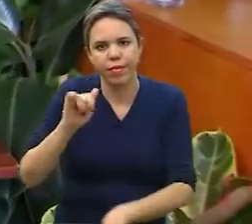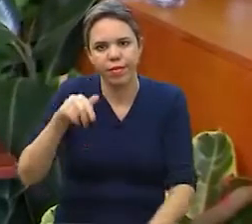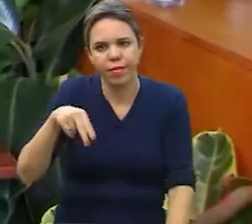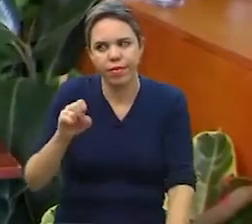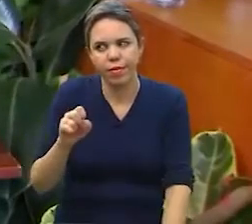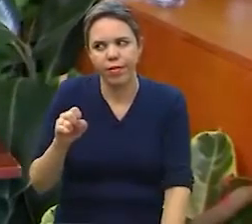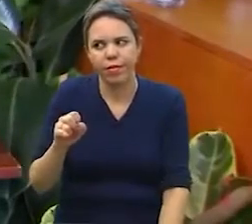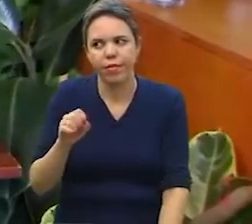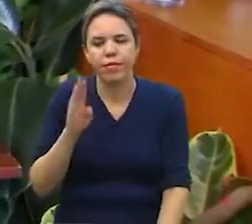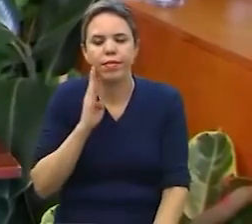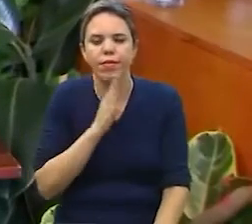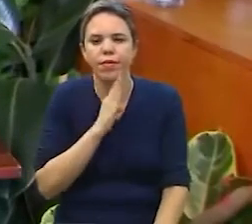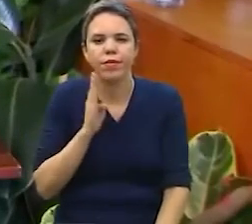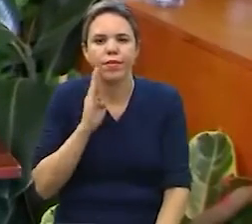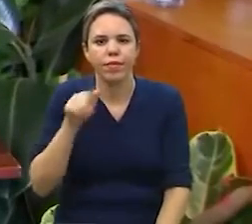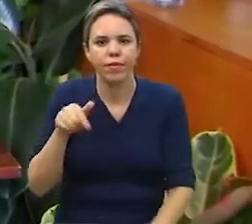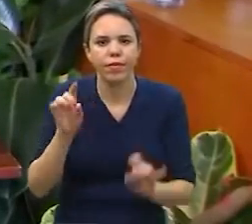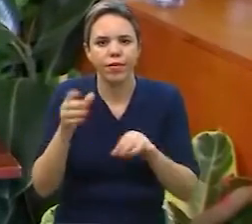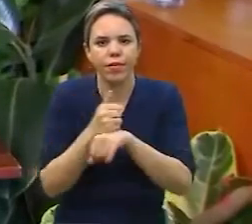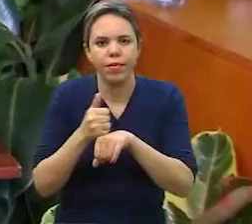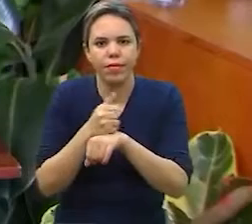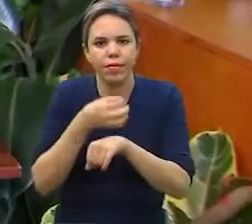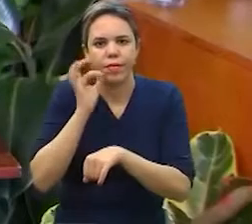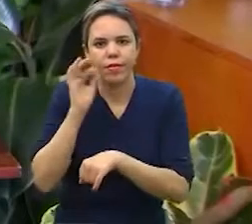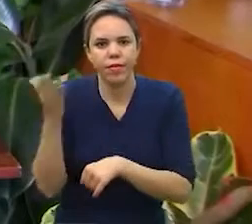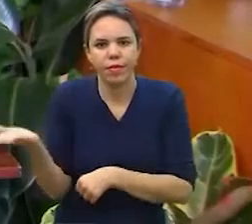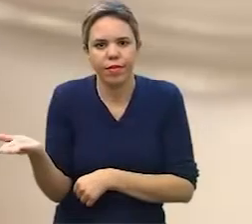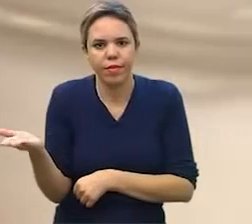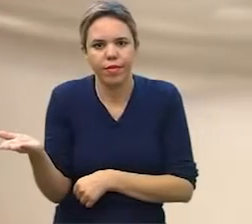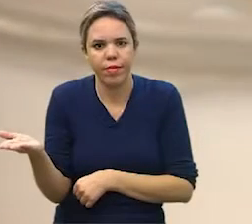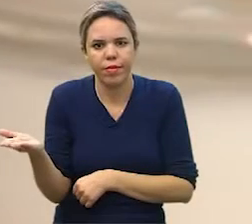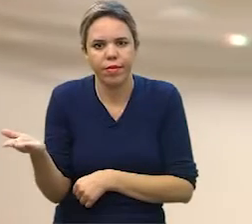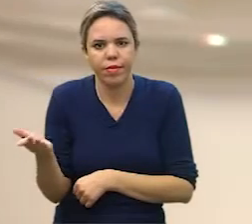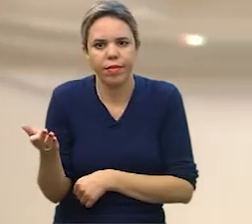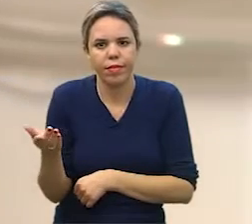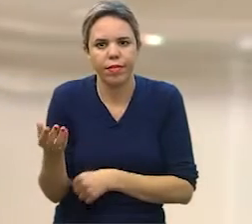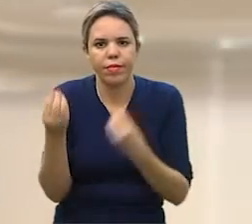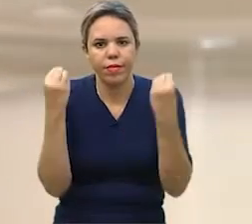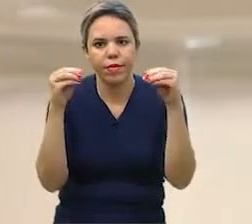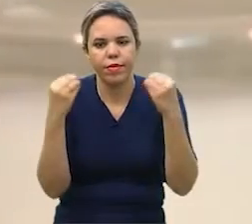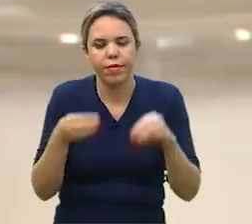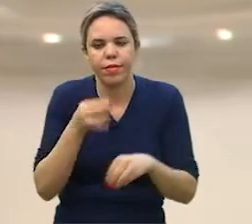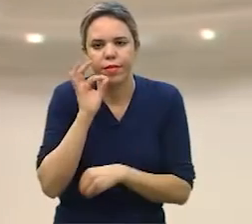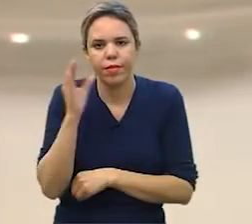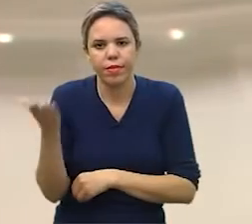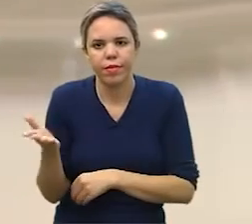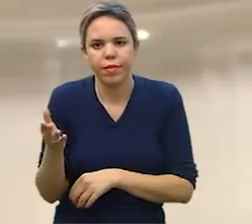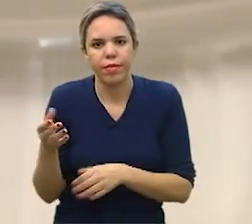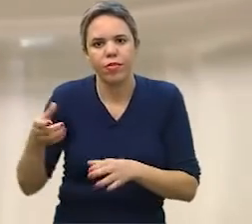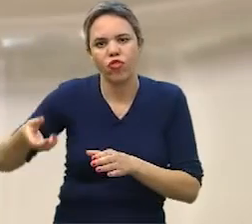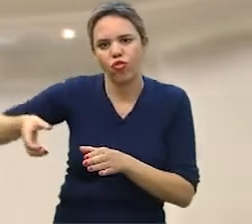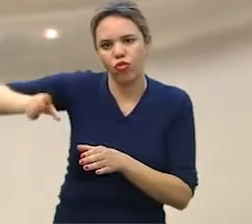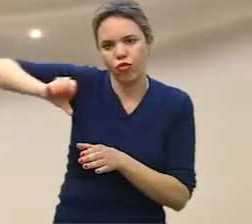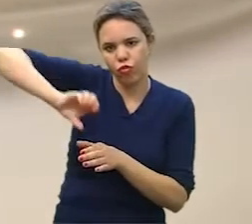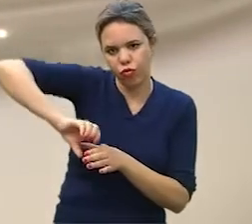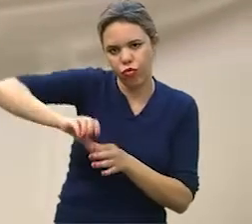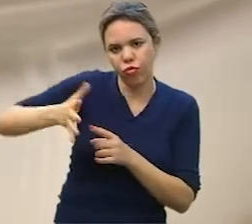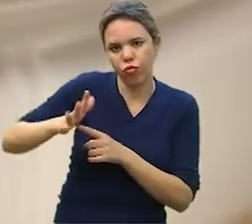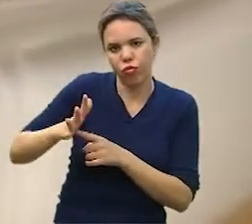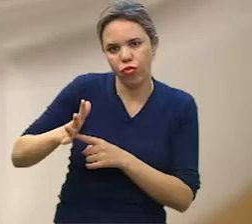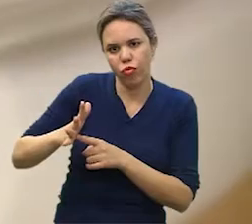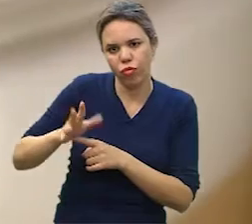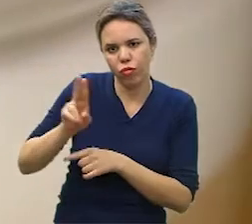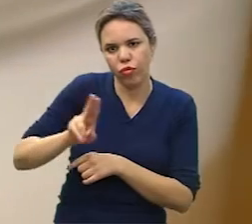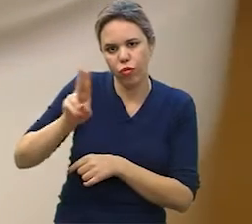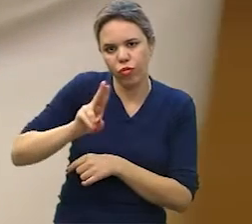Giane, barista. Sim. Especialista em café. E aí a gente vai colocar o quê? O café expresso? Aqui nós